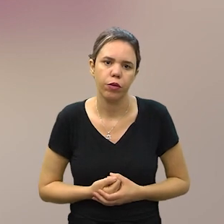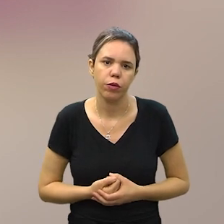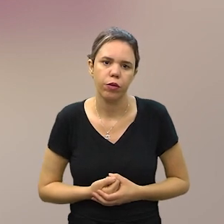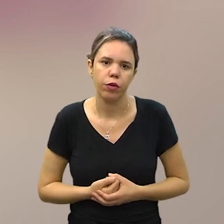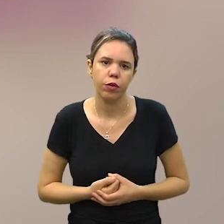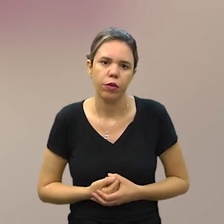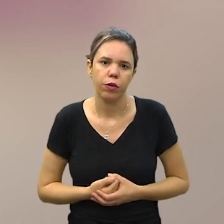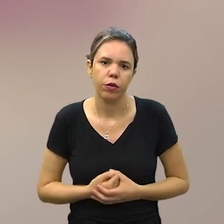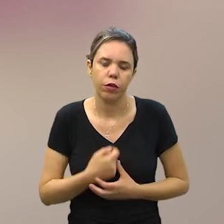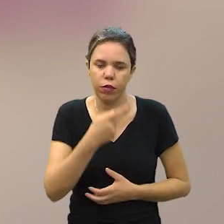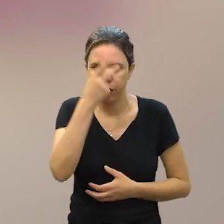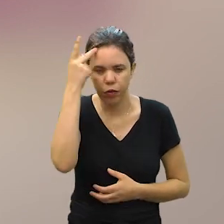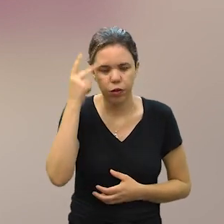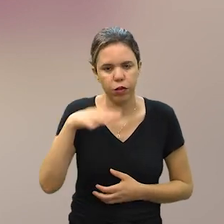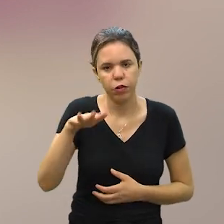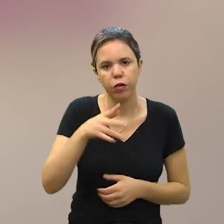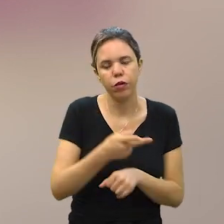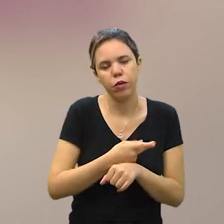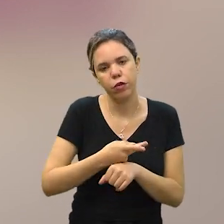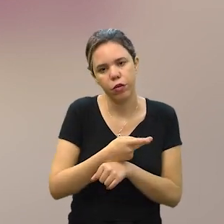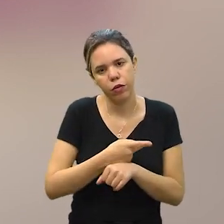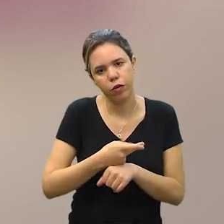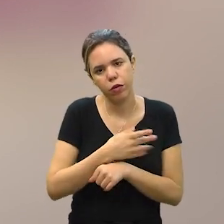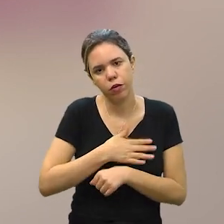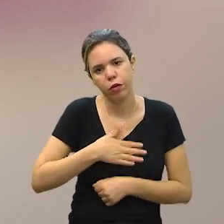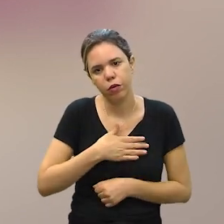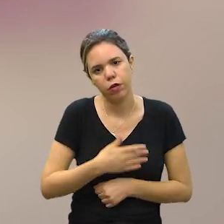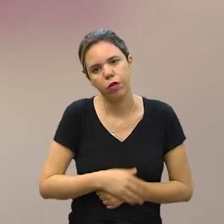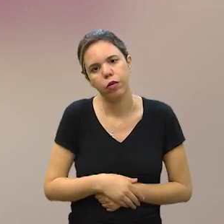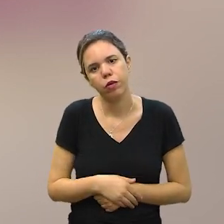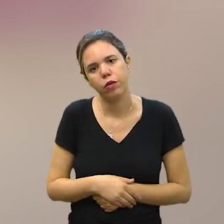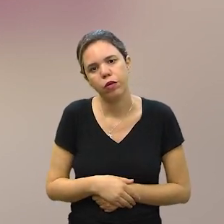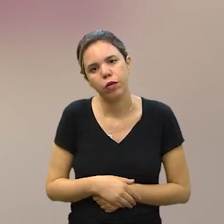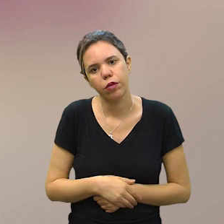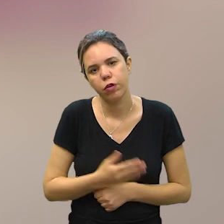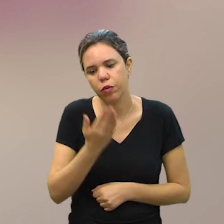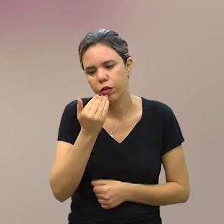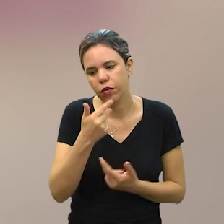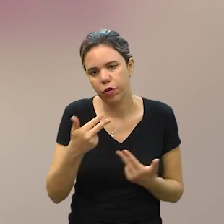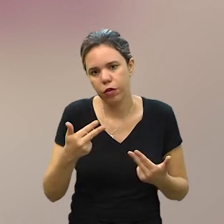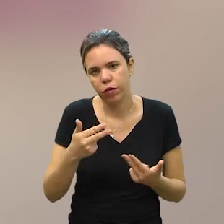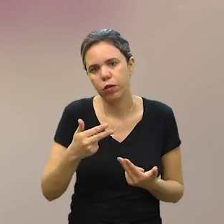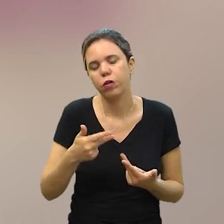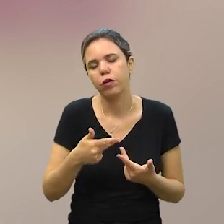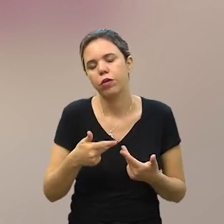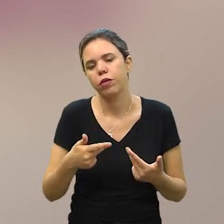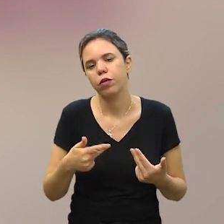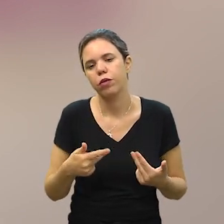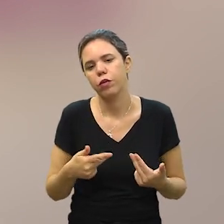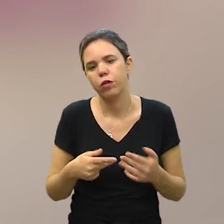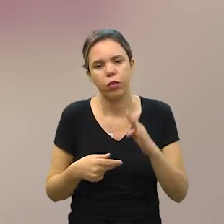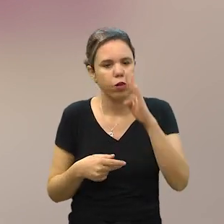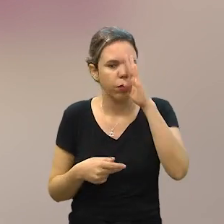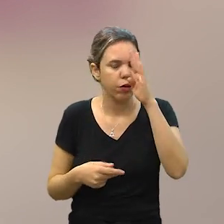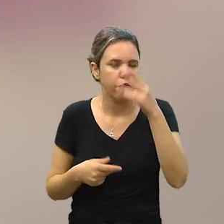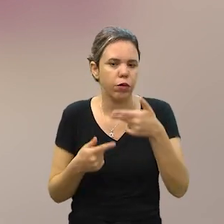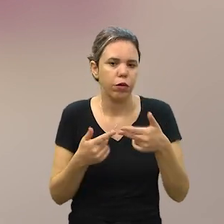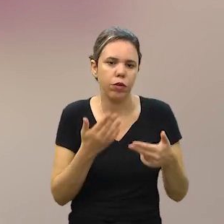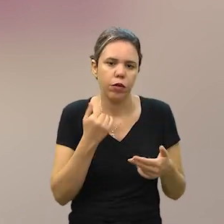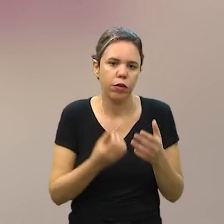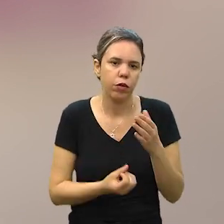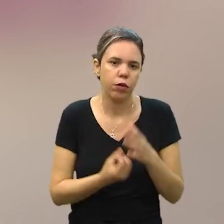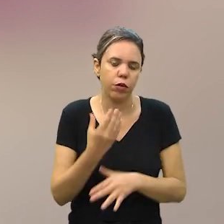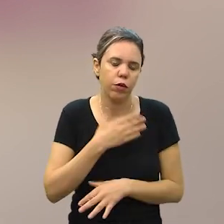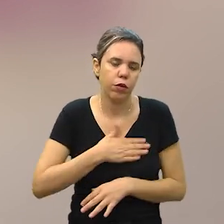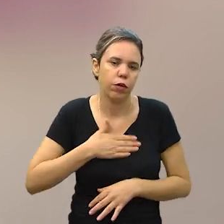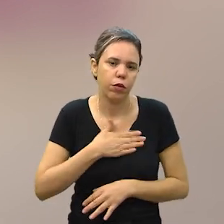né? E aonde que a pessoa vai procurar esse prazer? Na alimentação, né? Principalmente dos alimentos